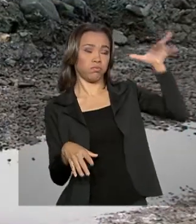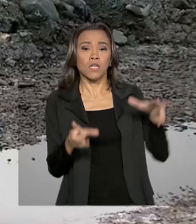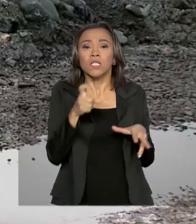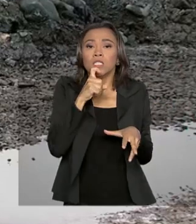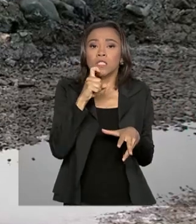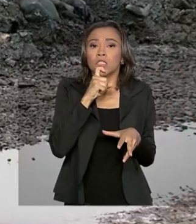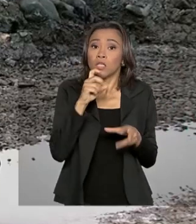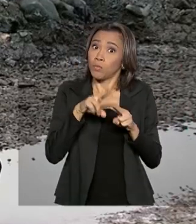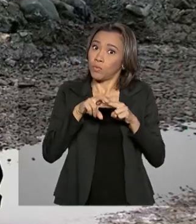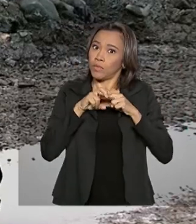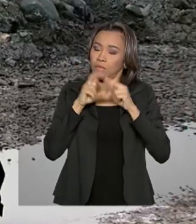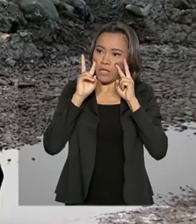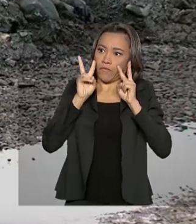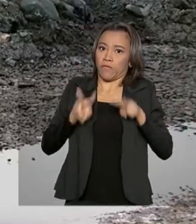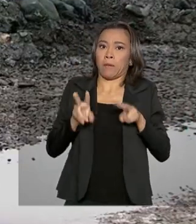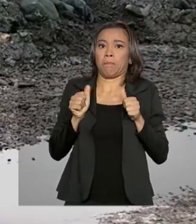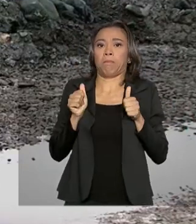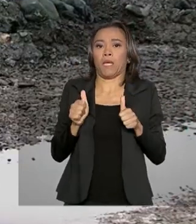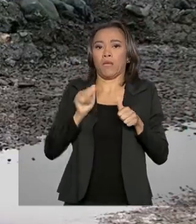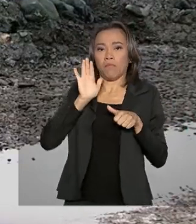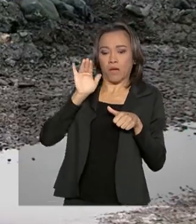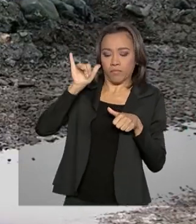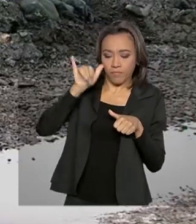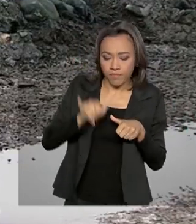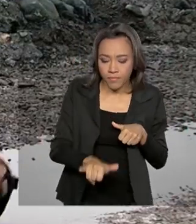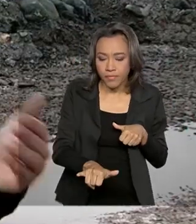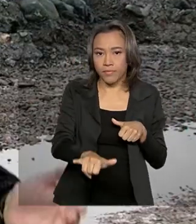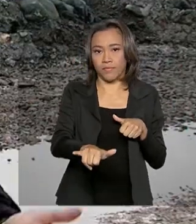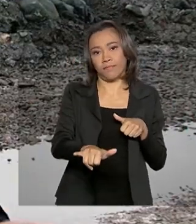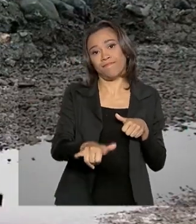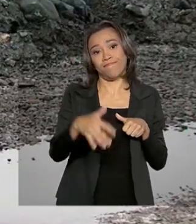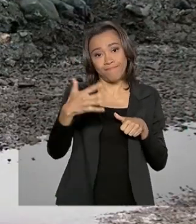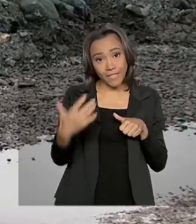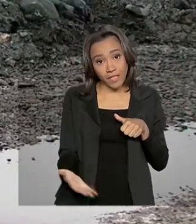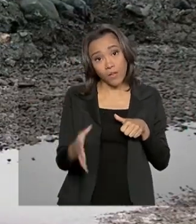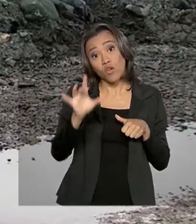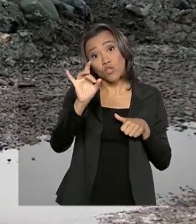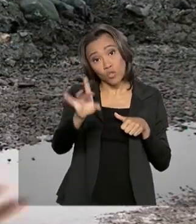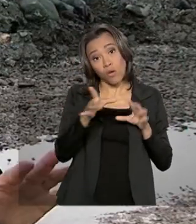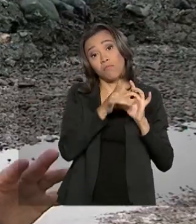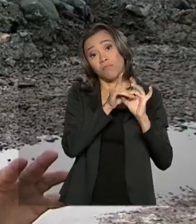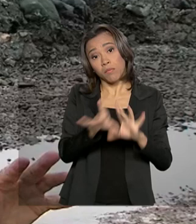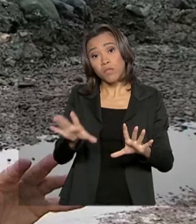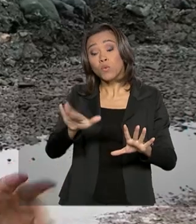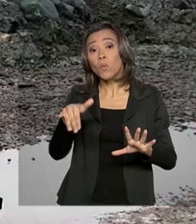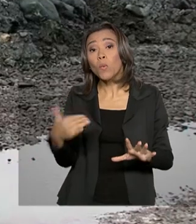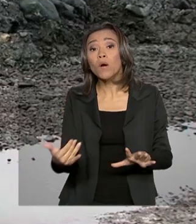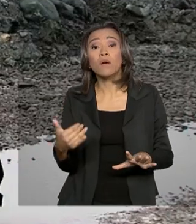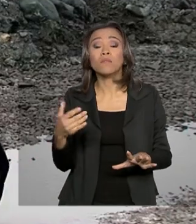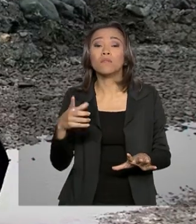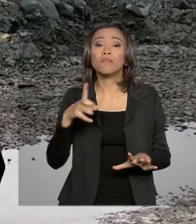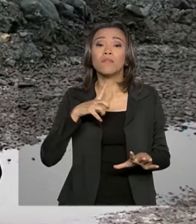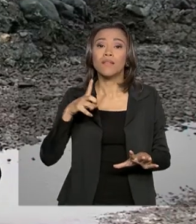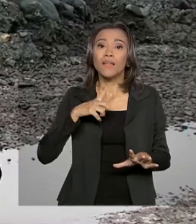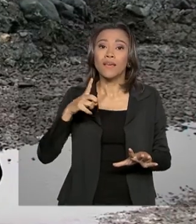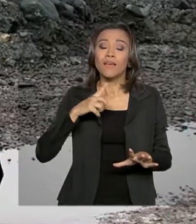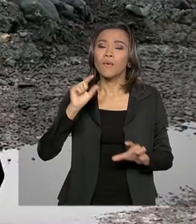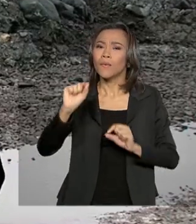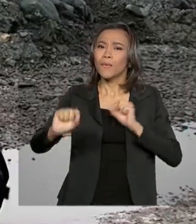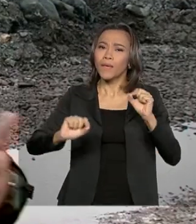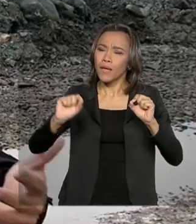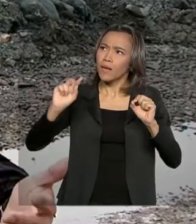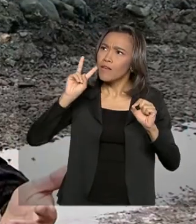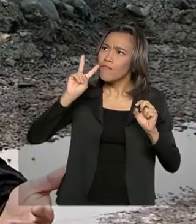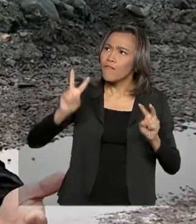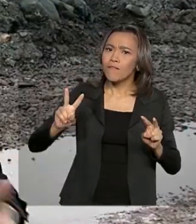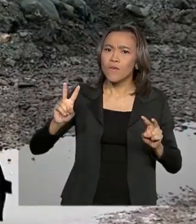visibilidade completa para conseguir fazer a aterrissagem em segurança. A decolagem só é autorizada quando existe a chamada janela climática, que permite